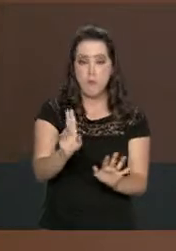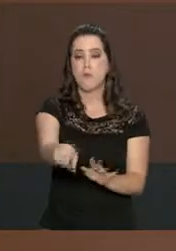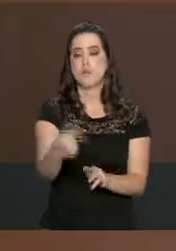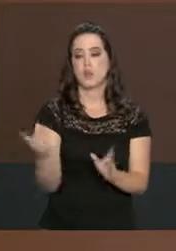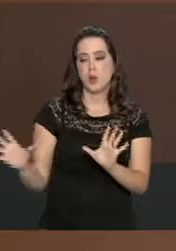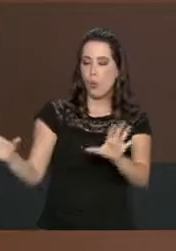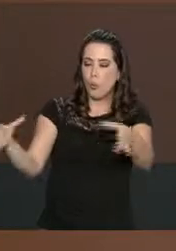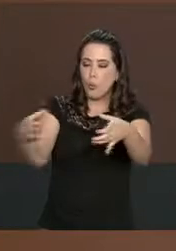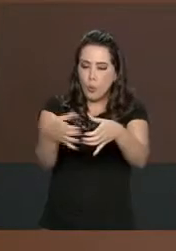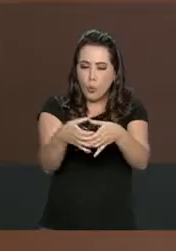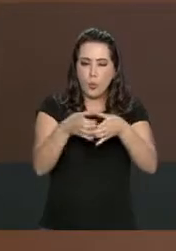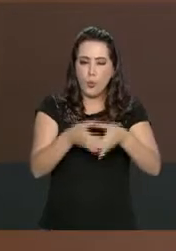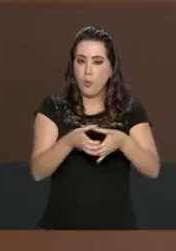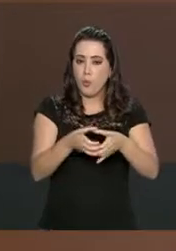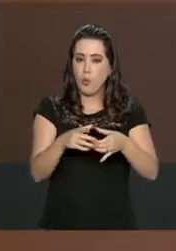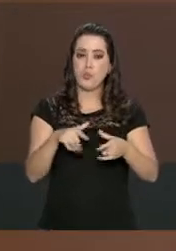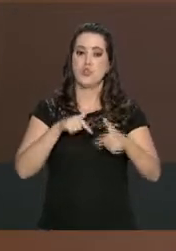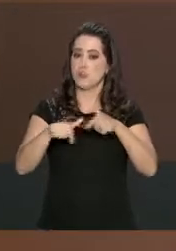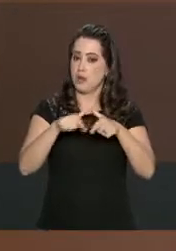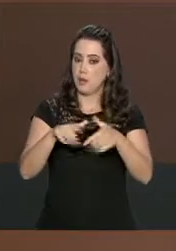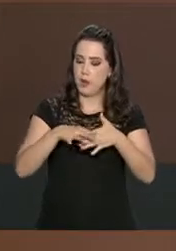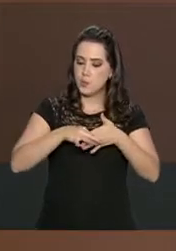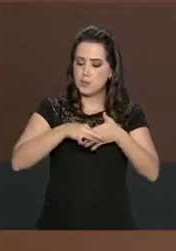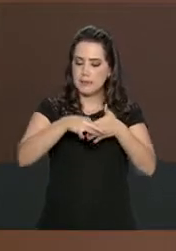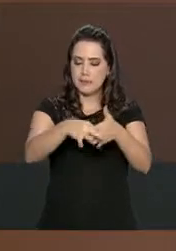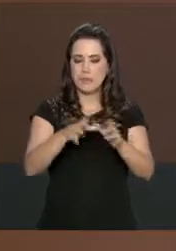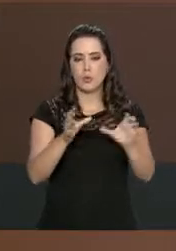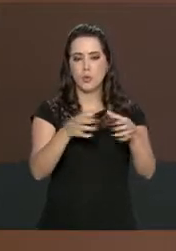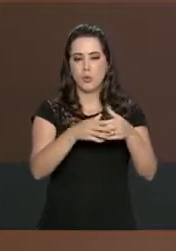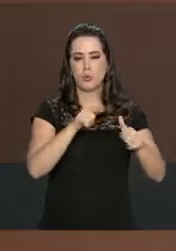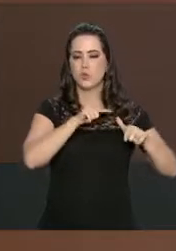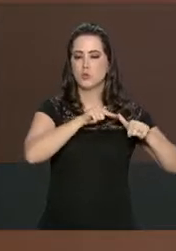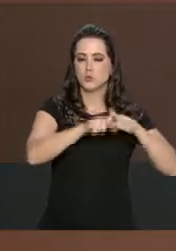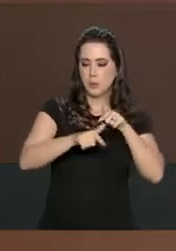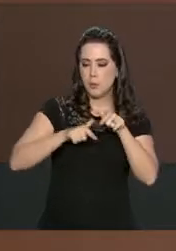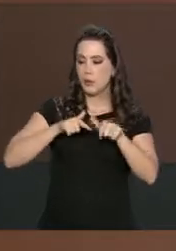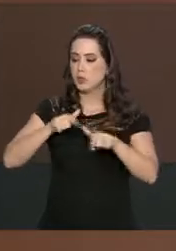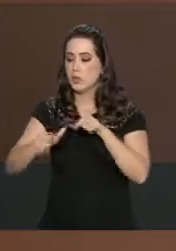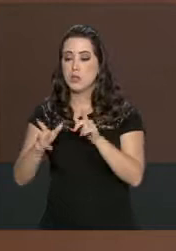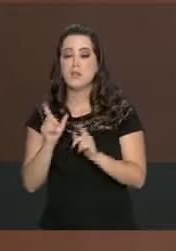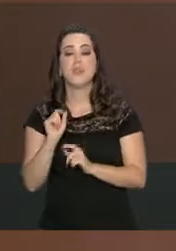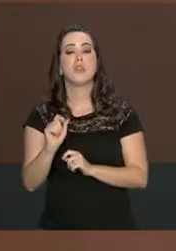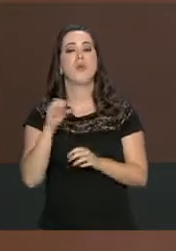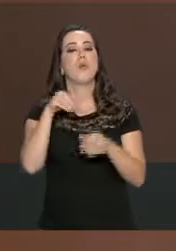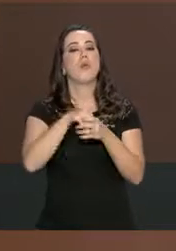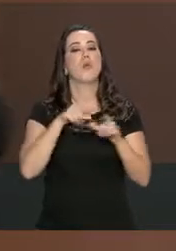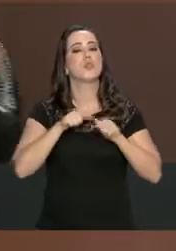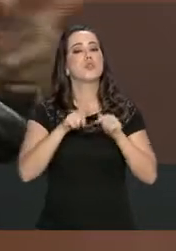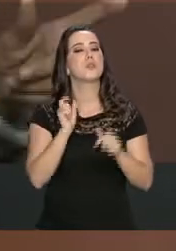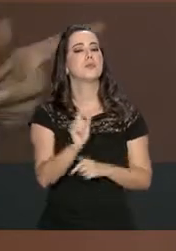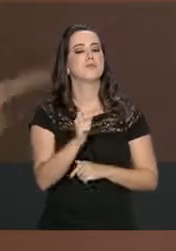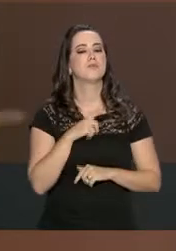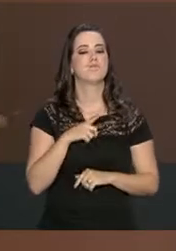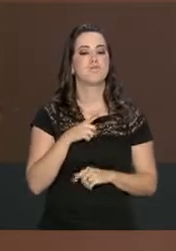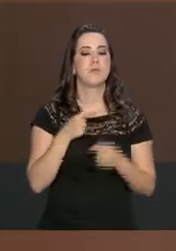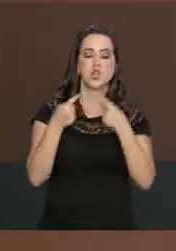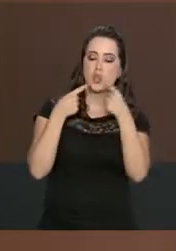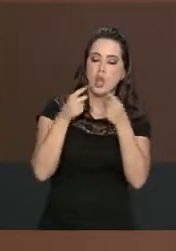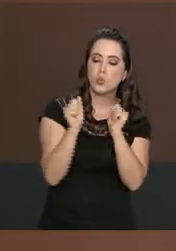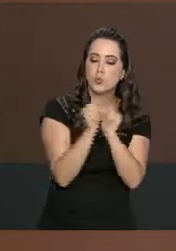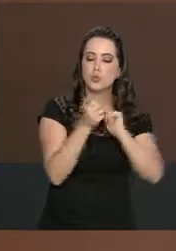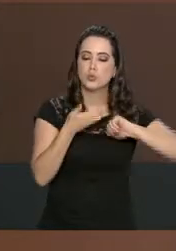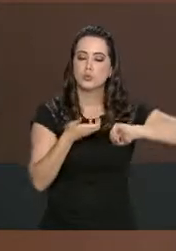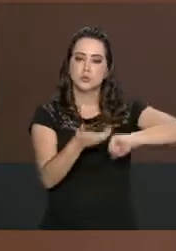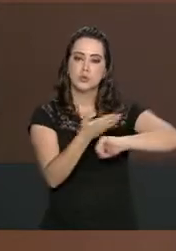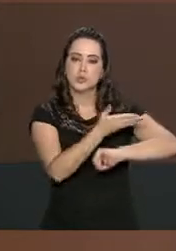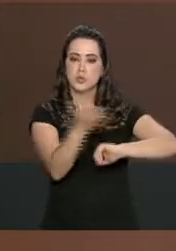parte de uma equipe, ele conduz uma equipe, e uma equipe pautada pelo diálogo. Diálogo, por exemplo, com o Congresso Nacional. Os